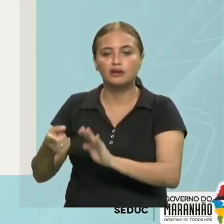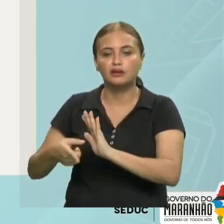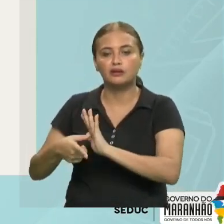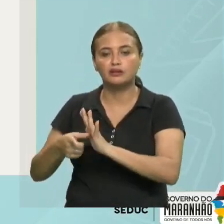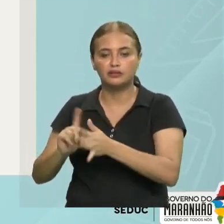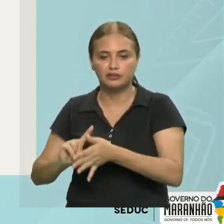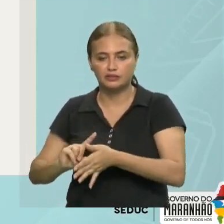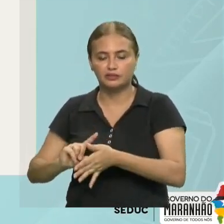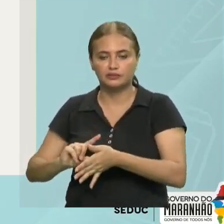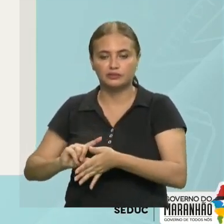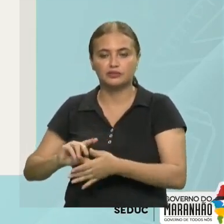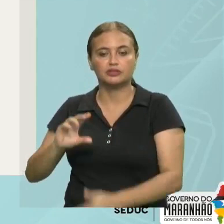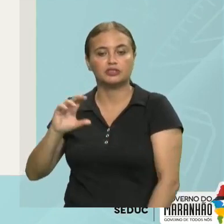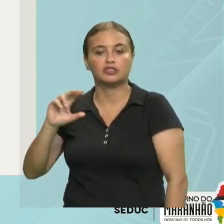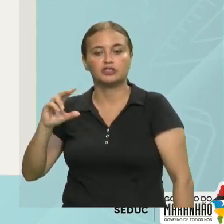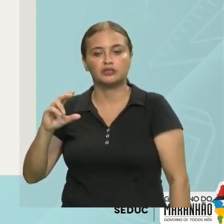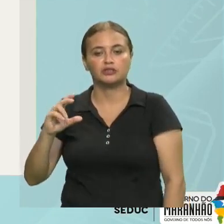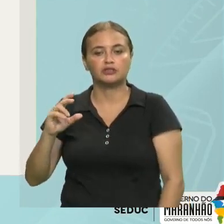jornalista Charles